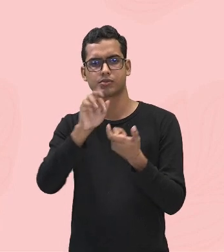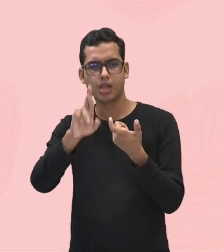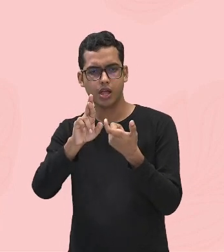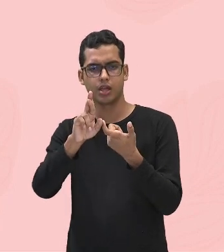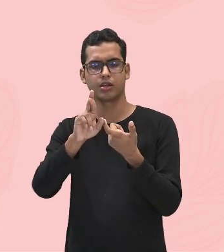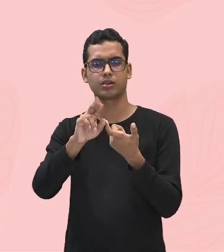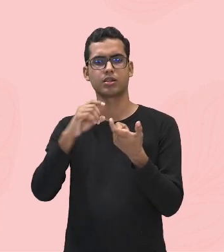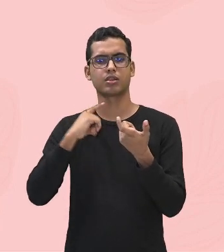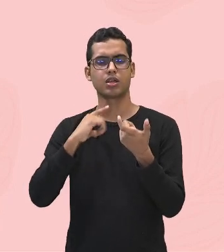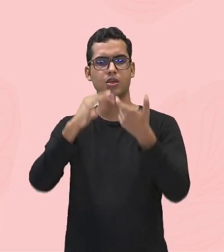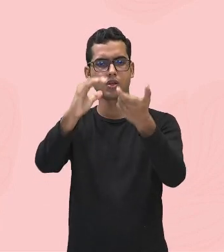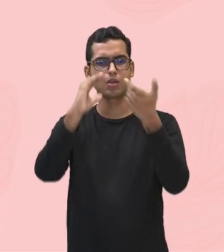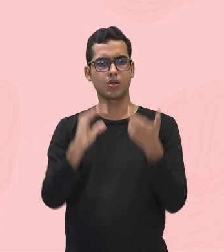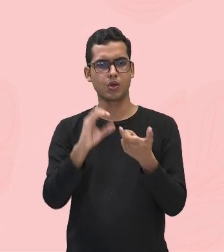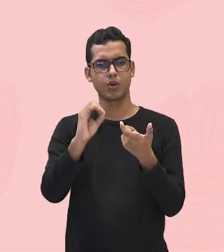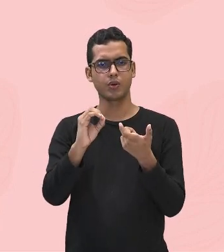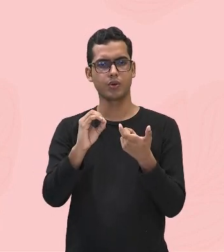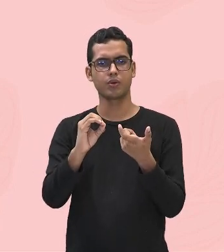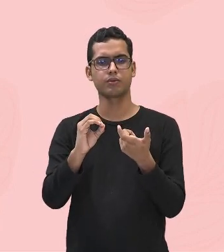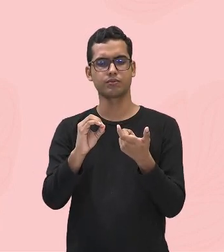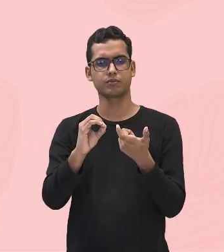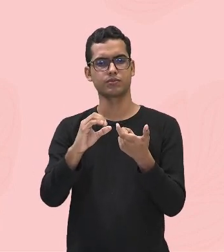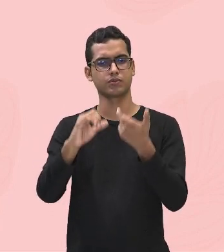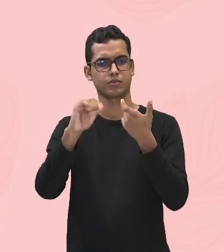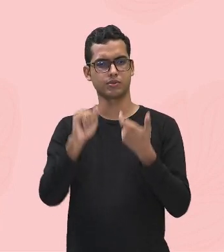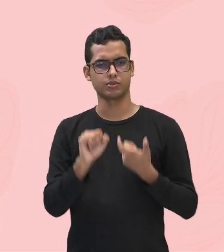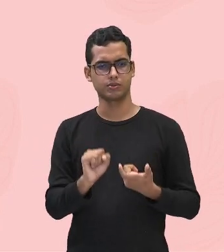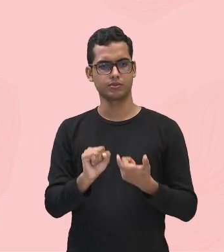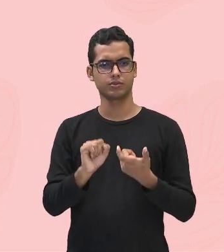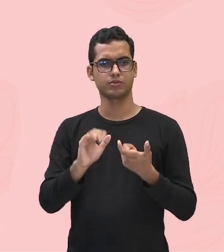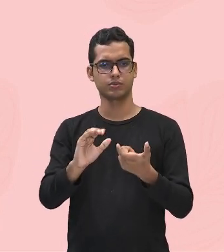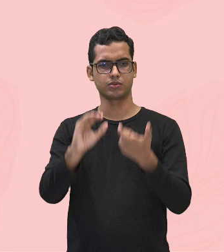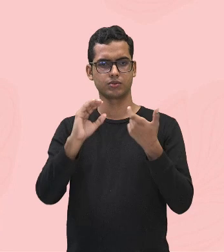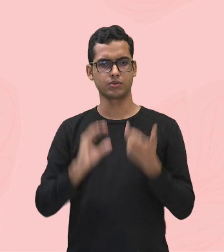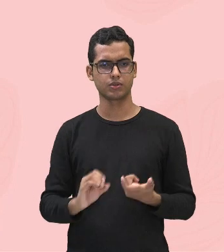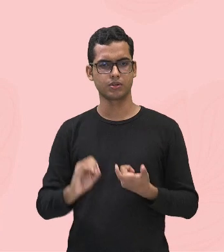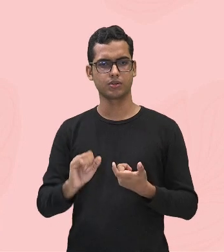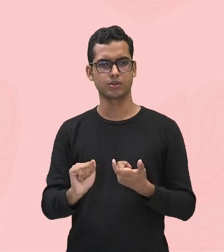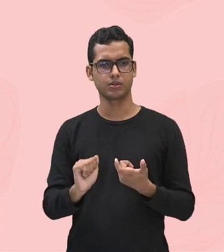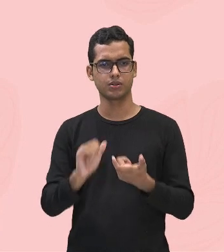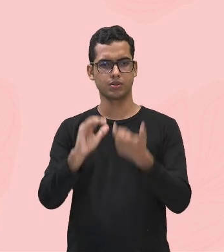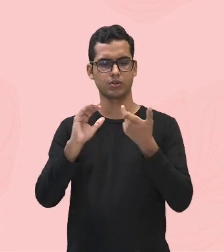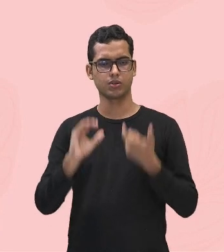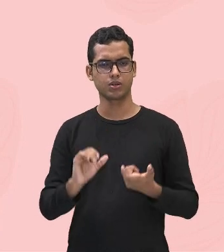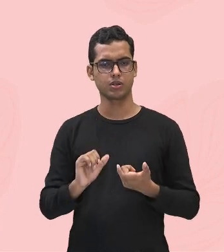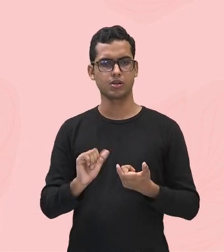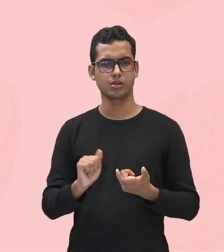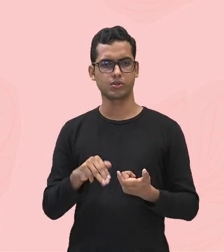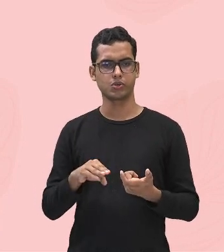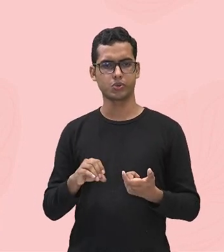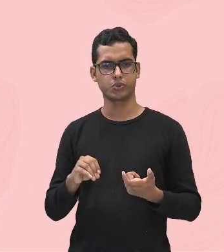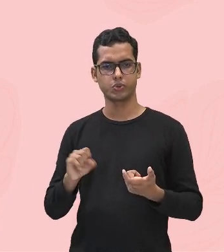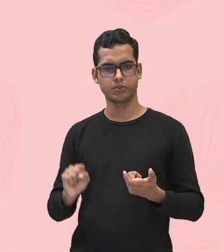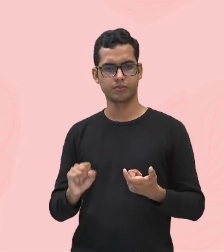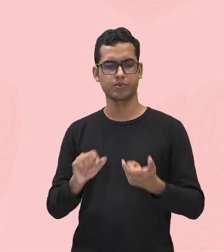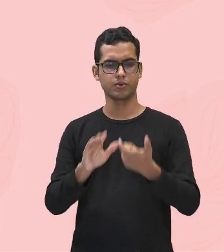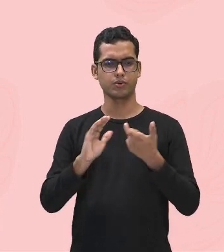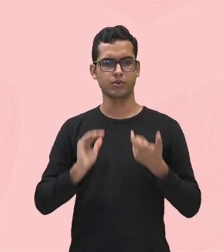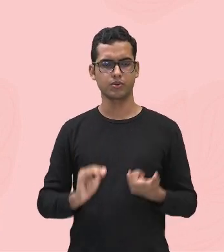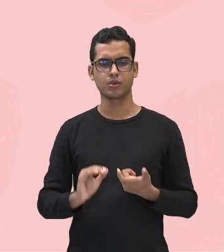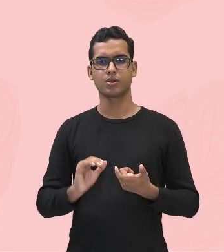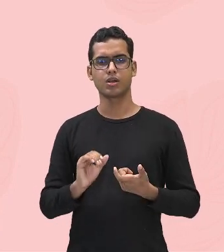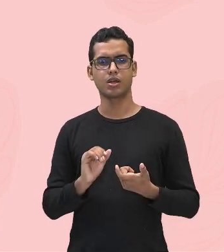cantas, ele, usted canta, nosotros cantamos, vosotros cantás, ellos